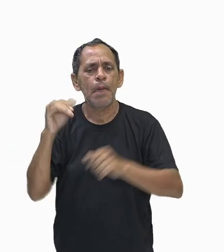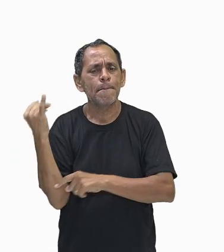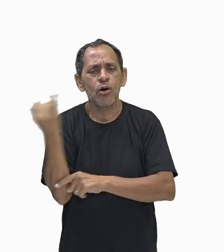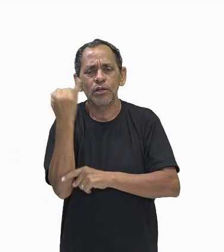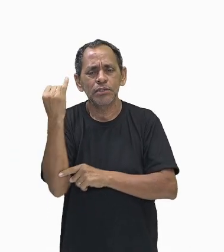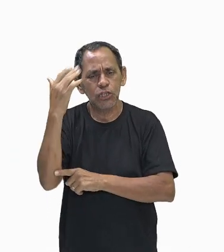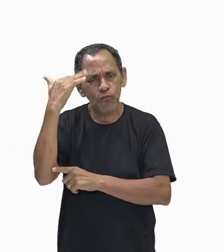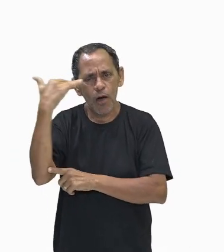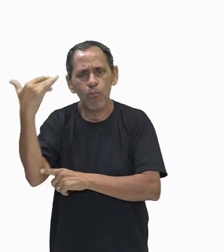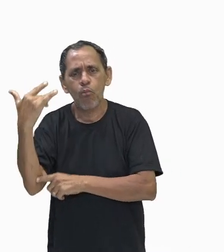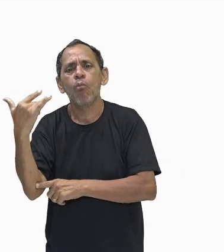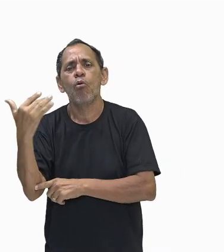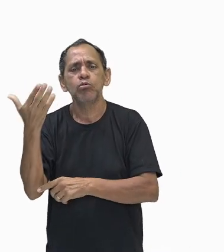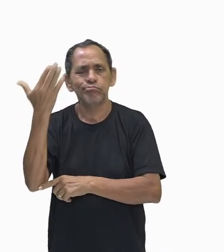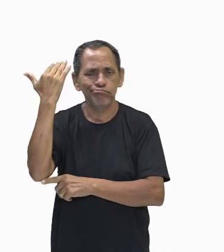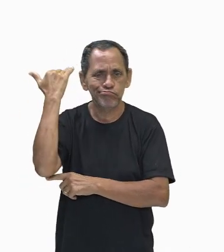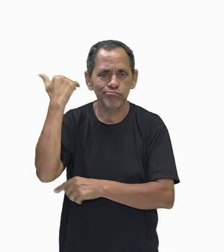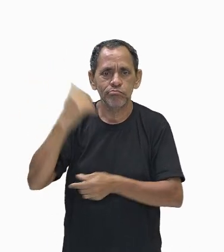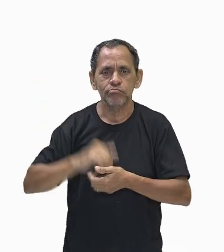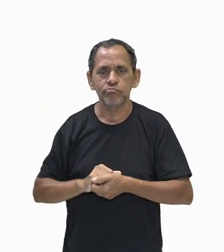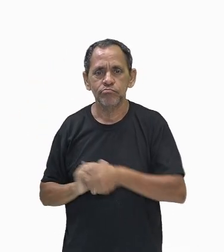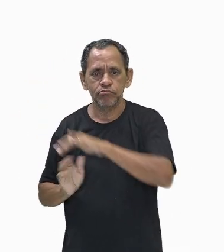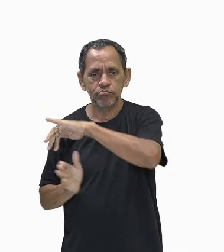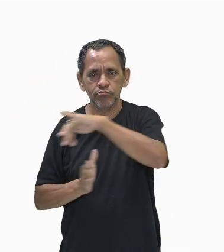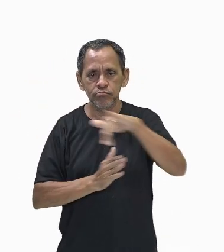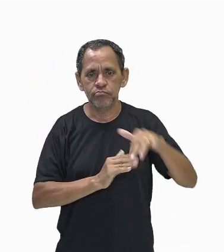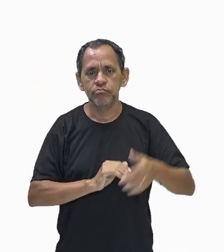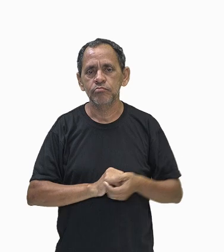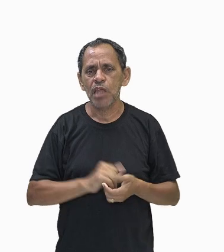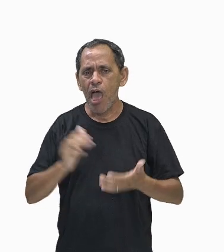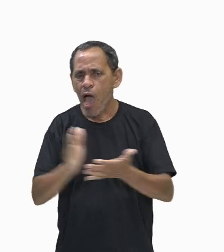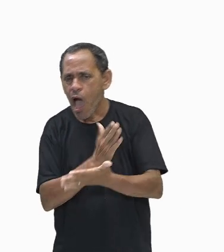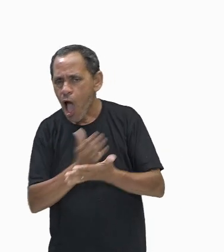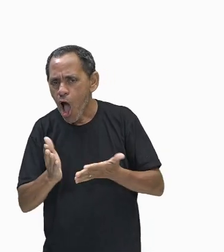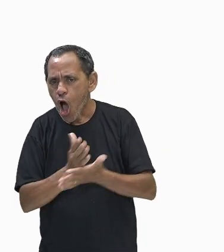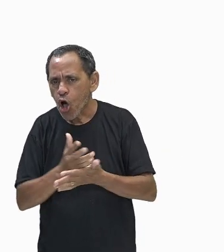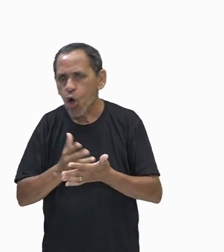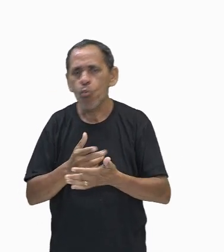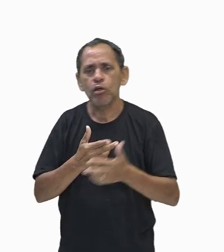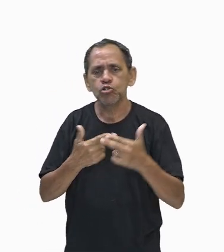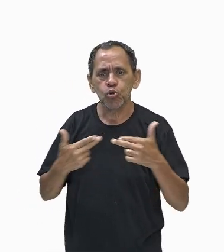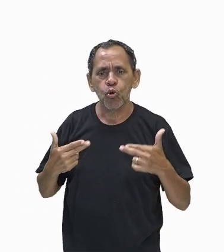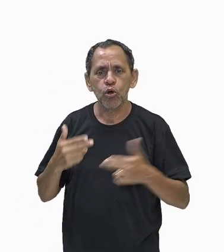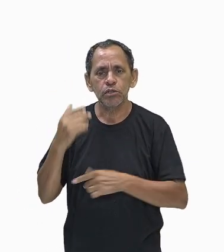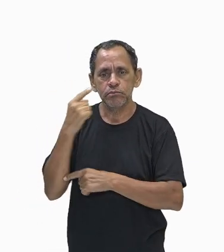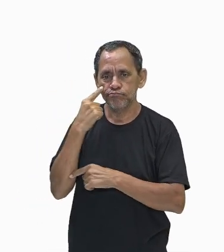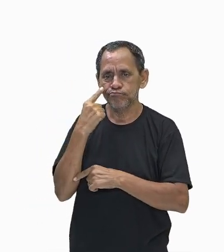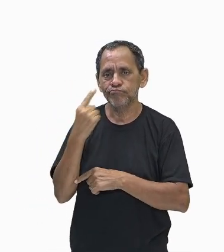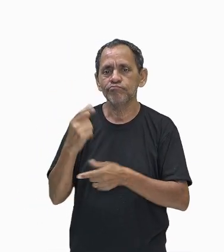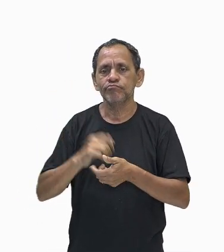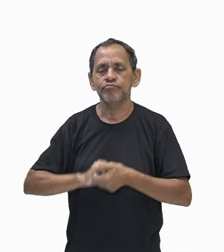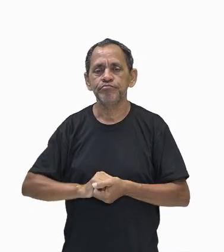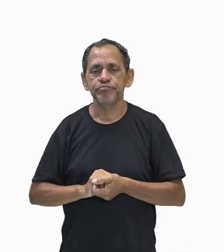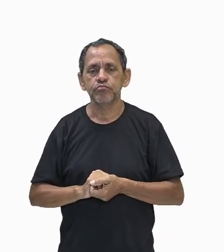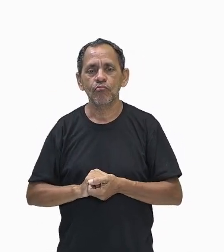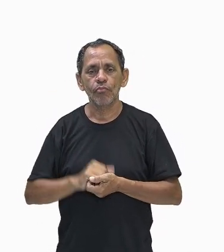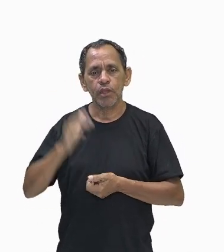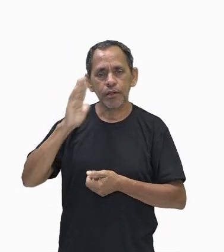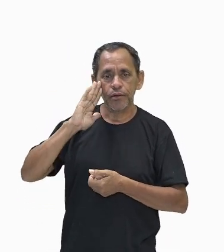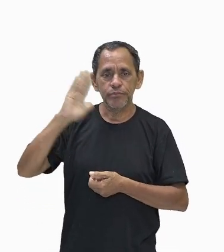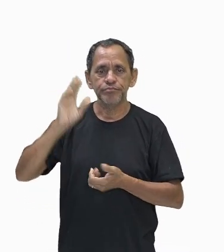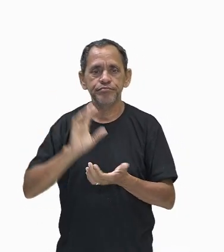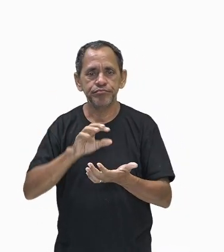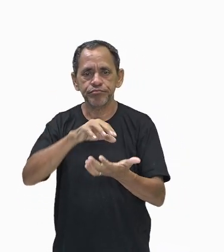então, um pouco aí, né, sobre algumas partes interessantes ainda do governo do Alexandre. Seus principais centros eram as